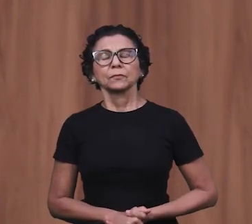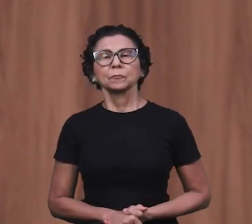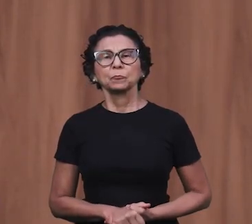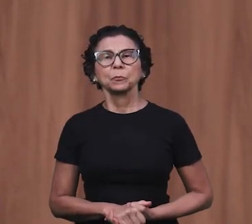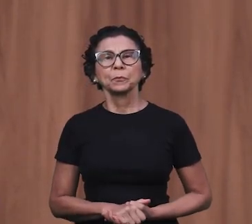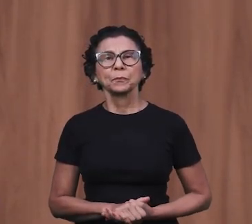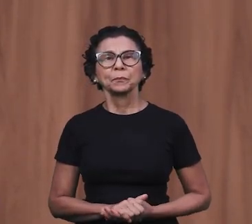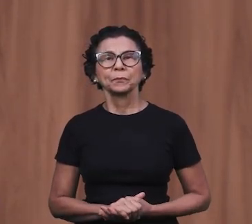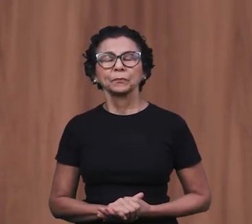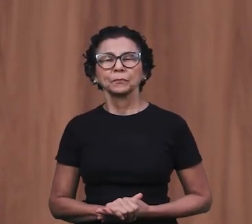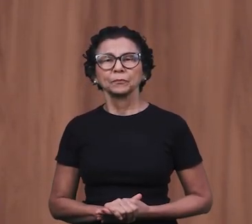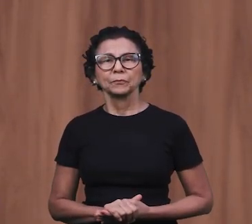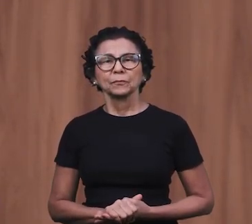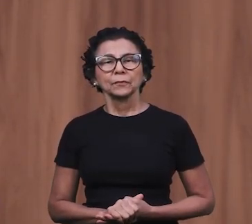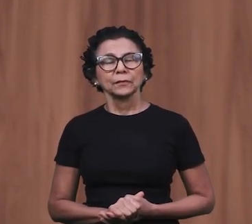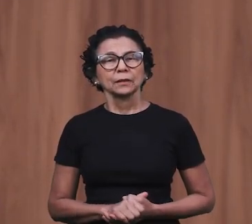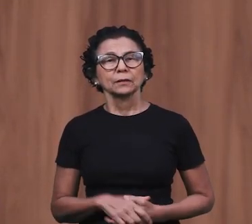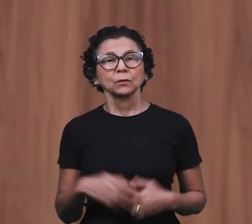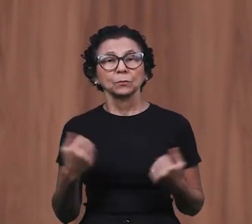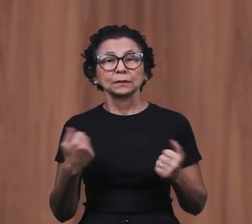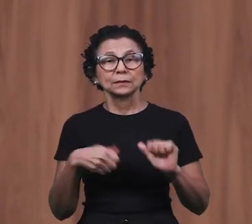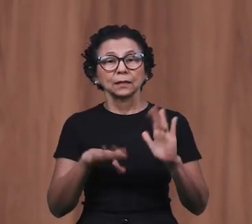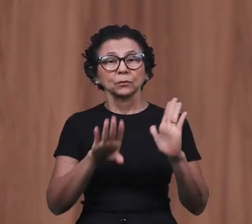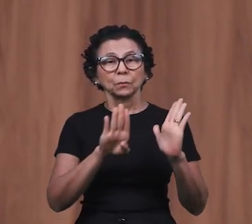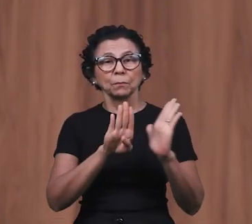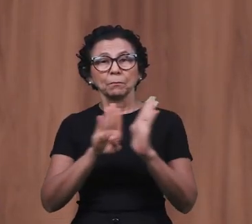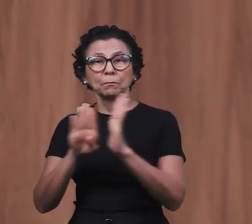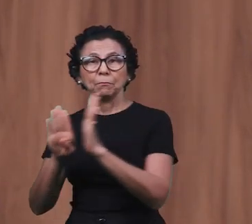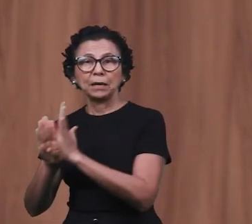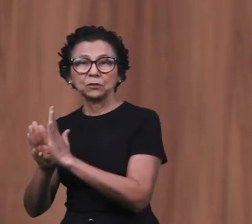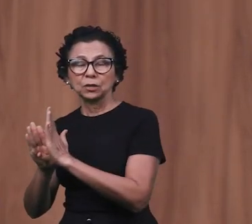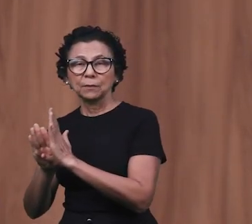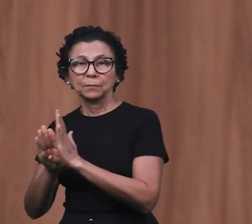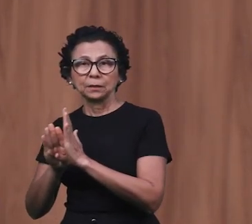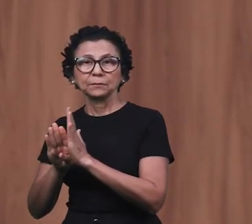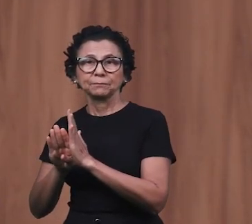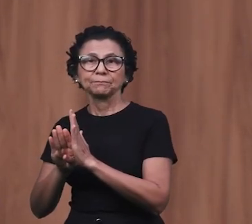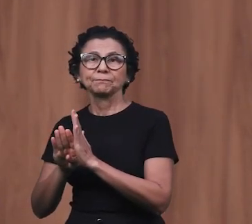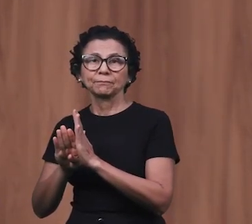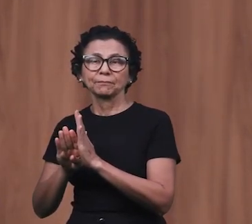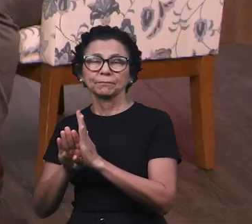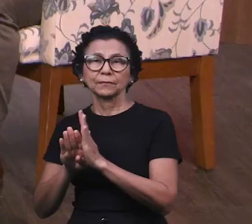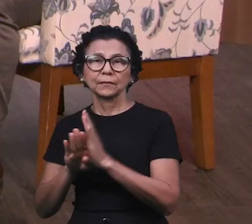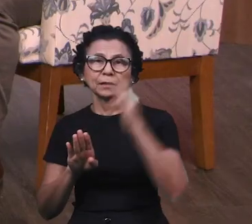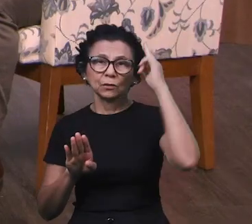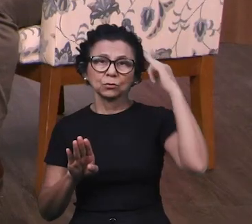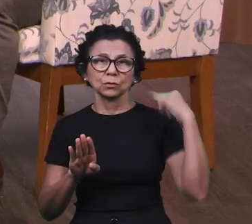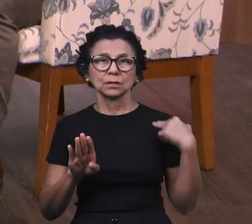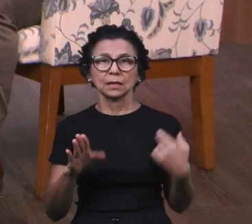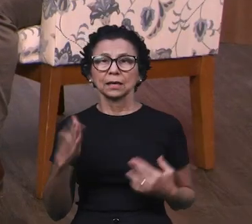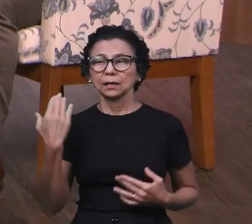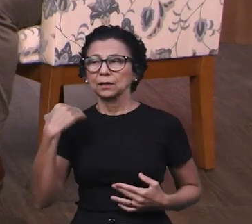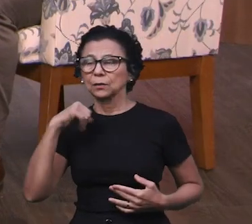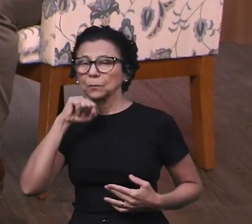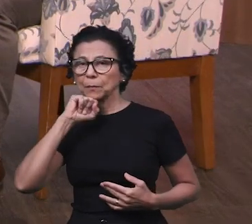pai tivesse o encontro com José novamente se Benjamim não fosse, pastor Lourenço. Então, nós vemos